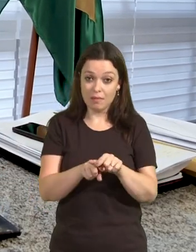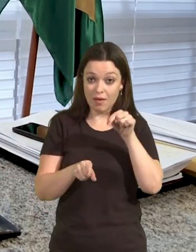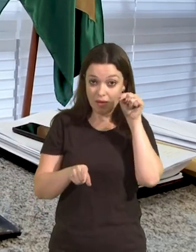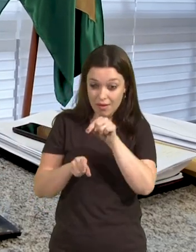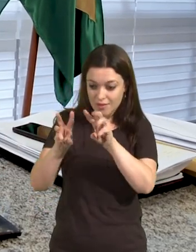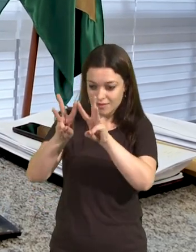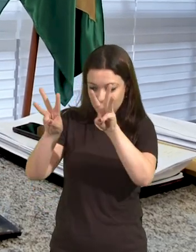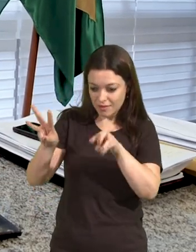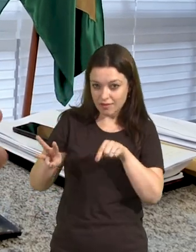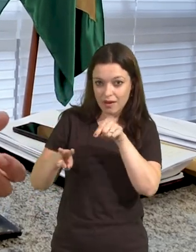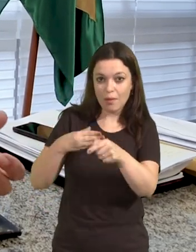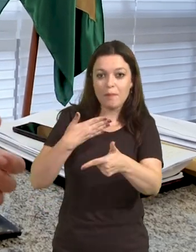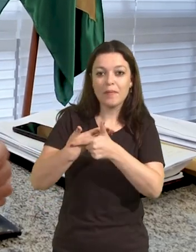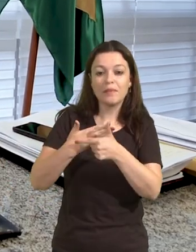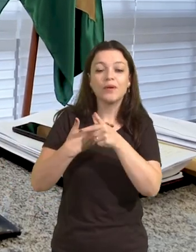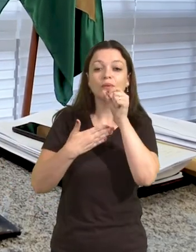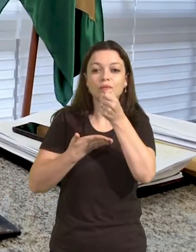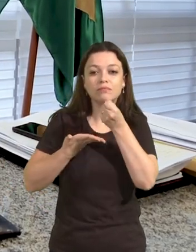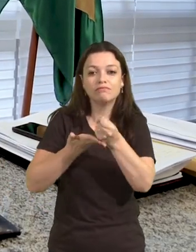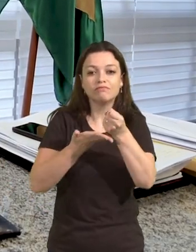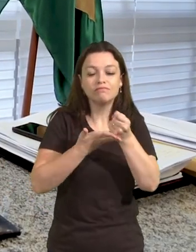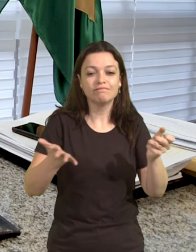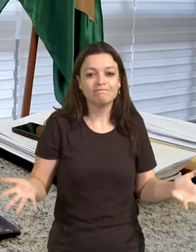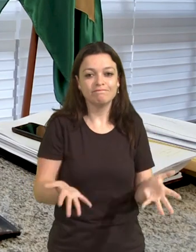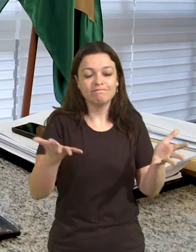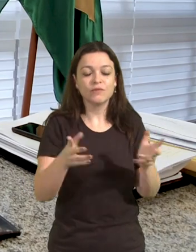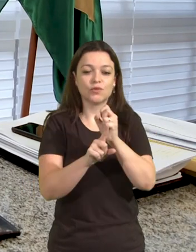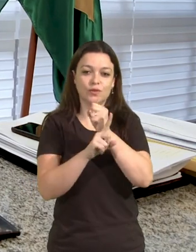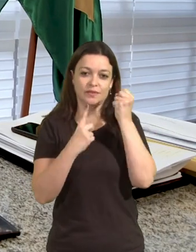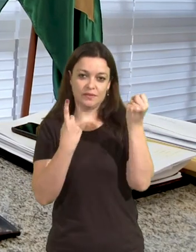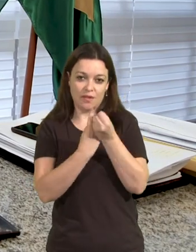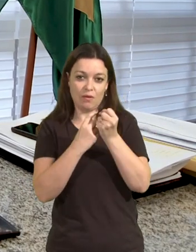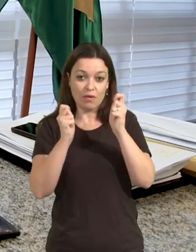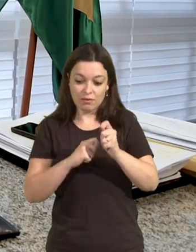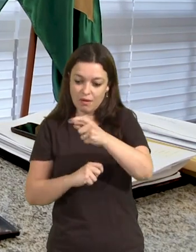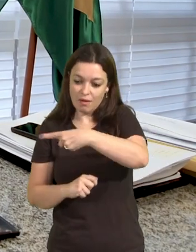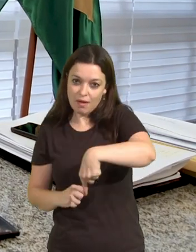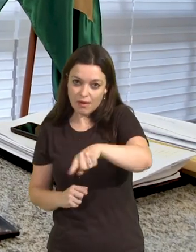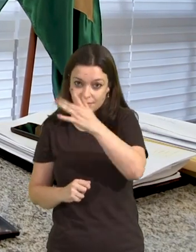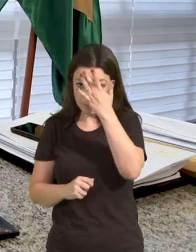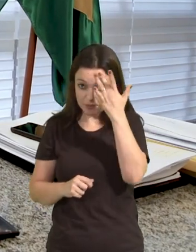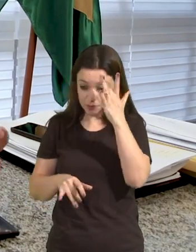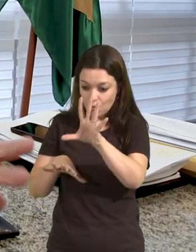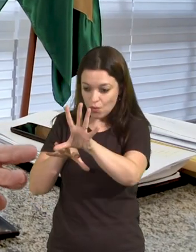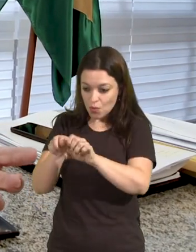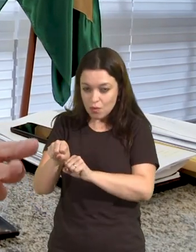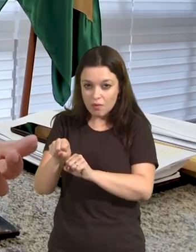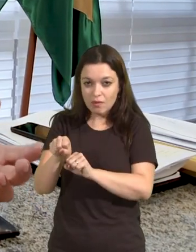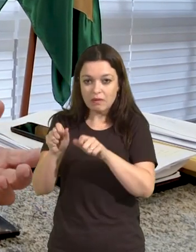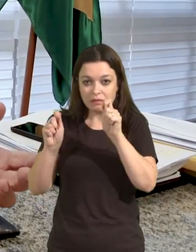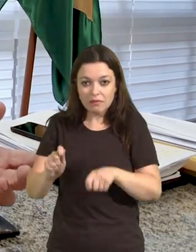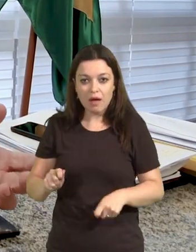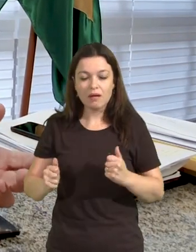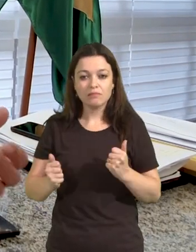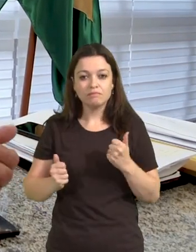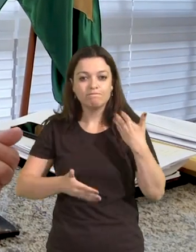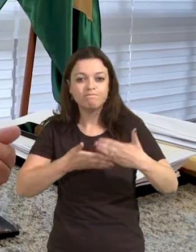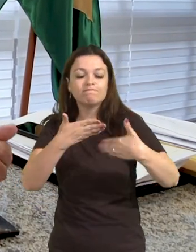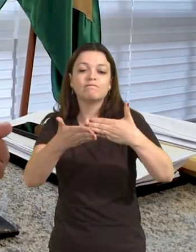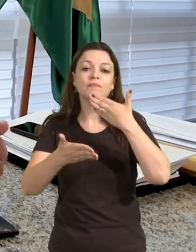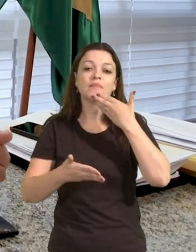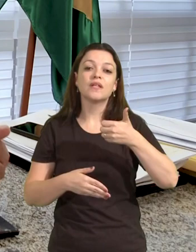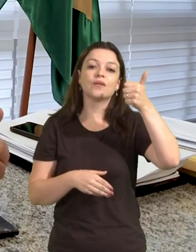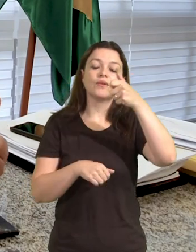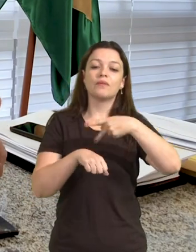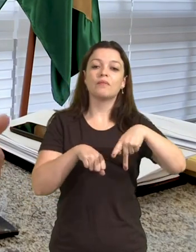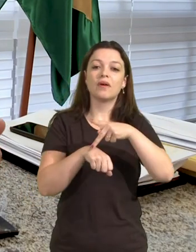social importantíssima de formar quadros para uma sociedade cada vez melhor,